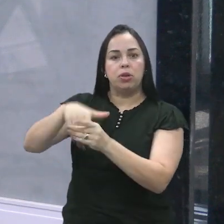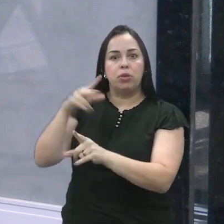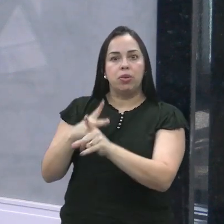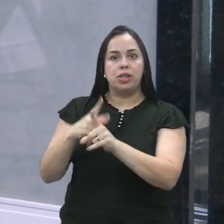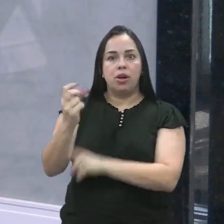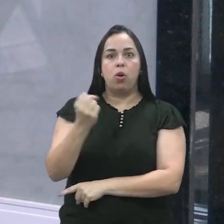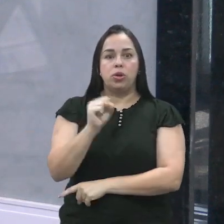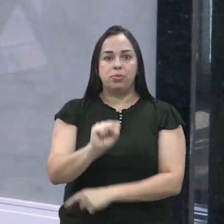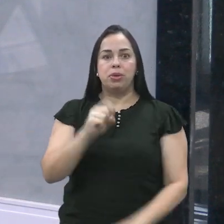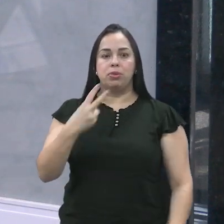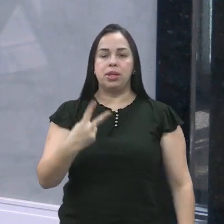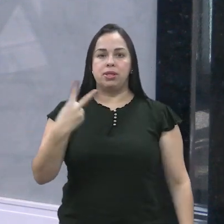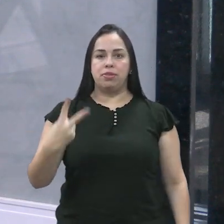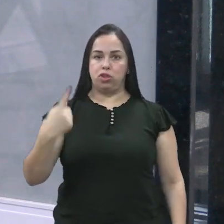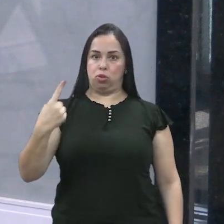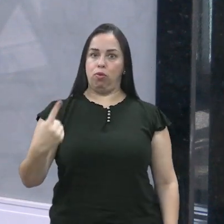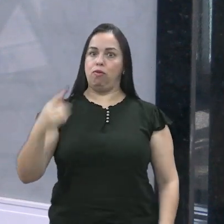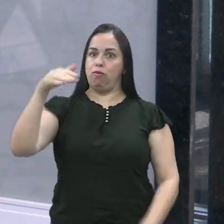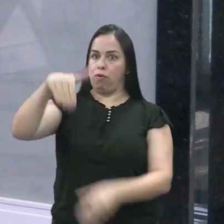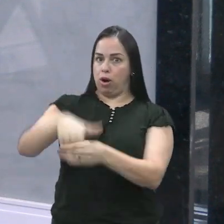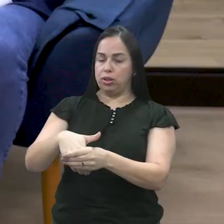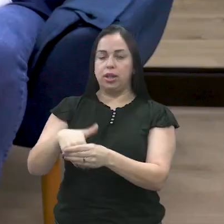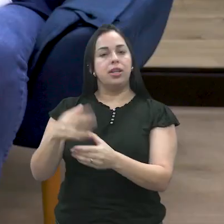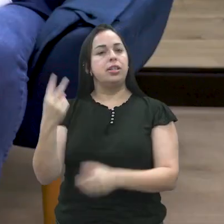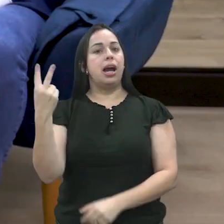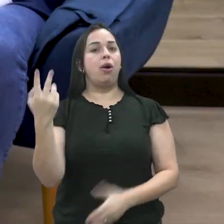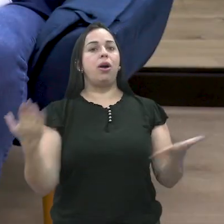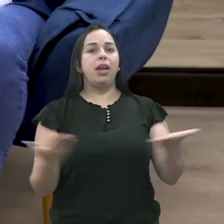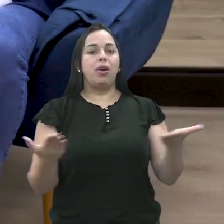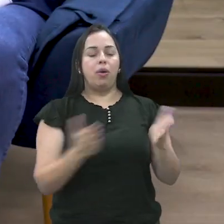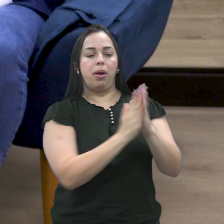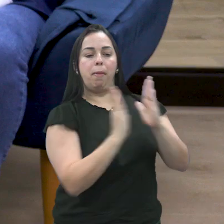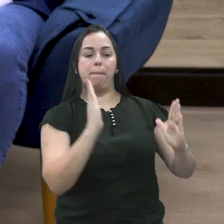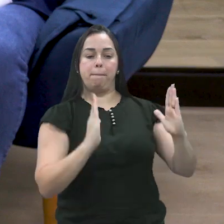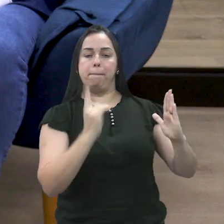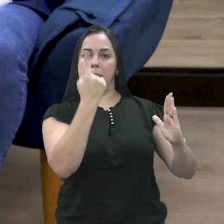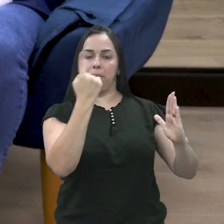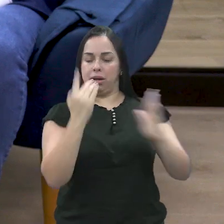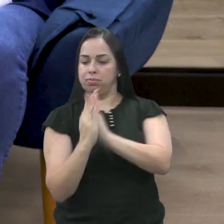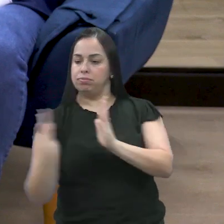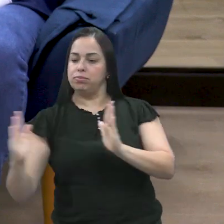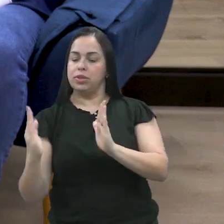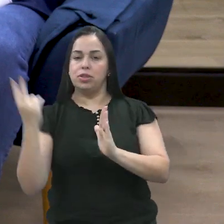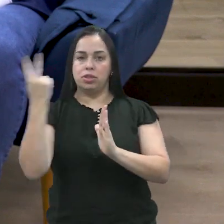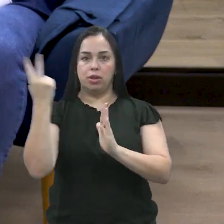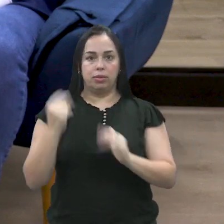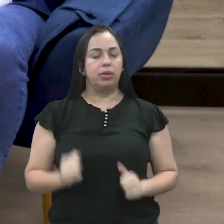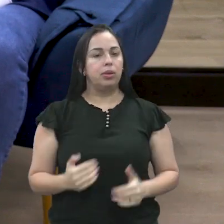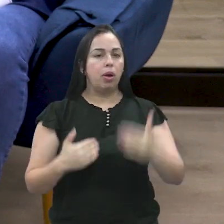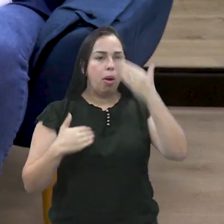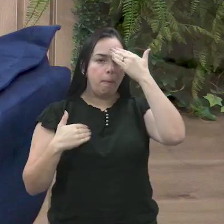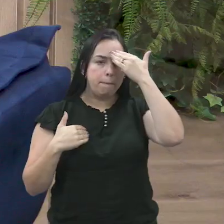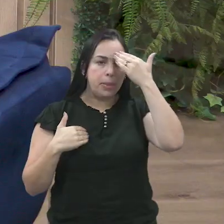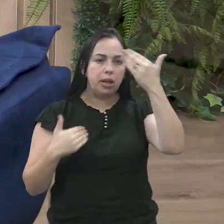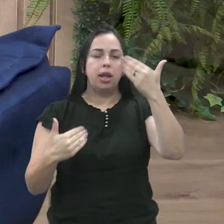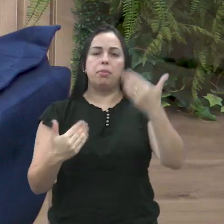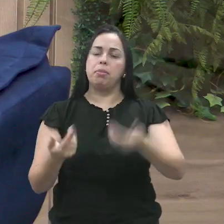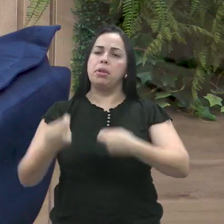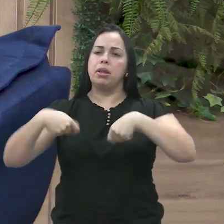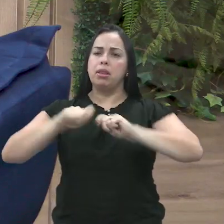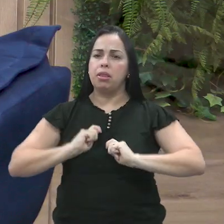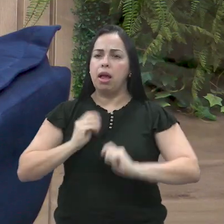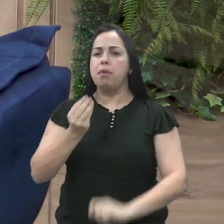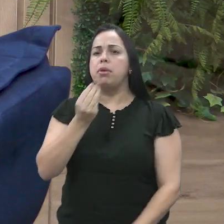seu segundo mandato na Câmara de São José. Seja bem-vindo, vereador. Obrigado, Marvin. Obrigado à TV Câmara por mais